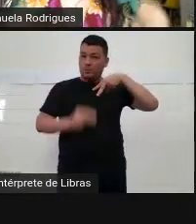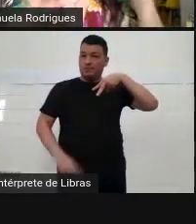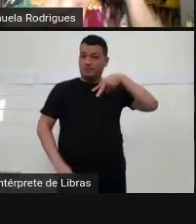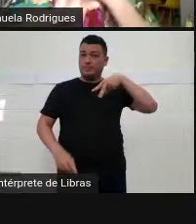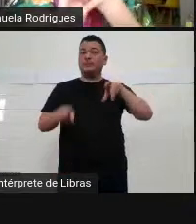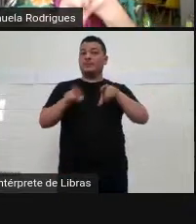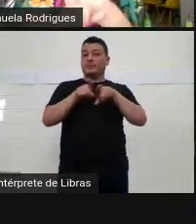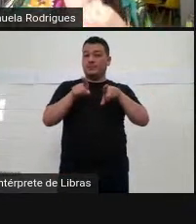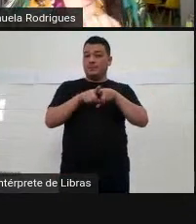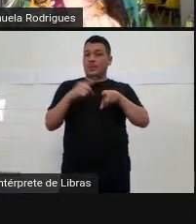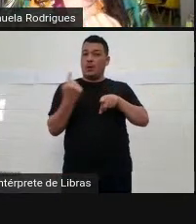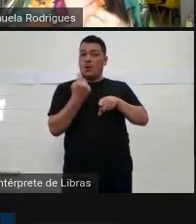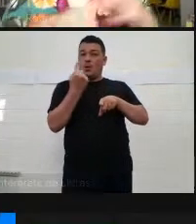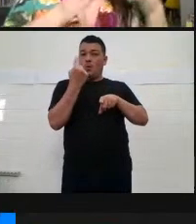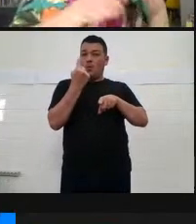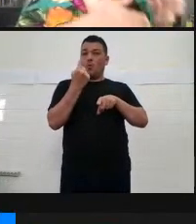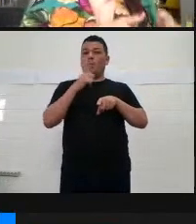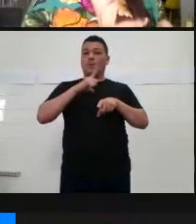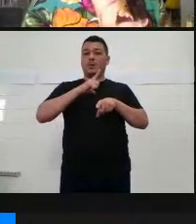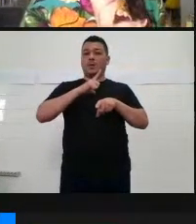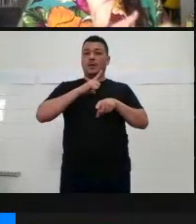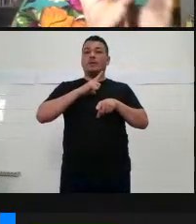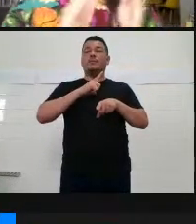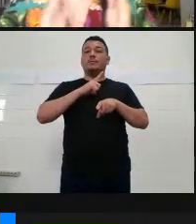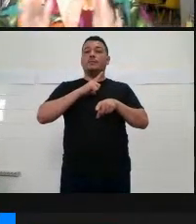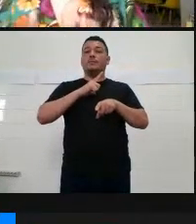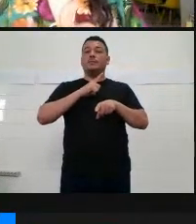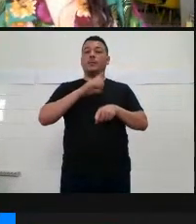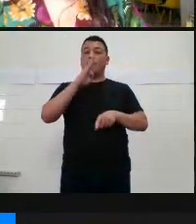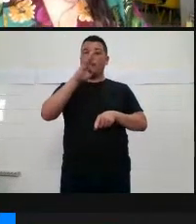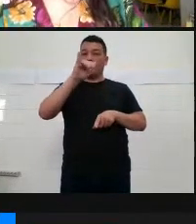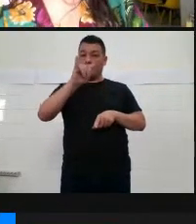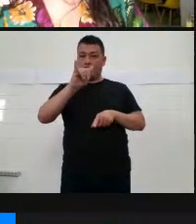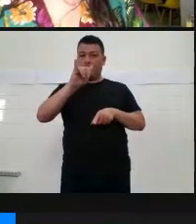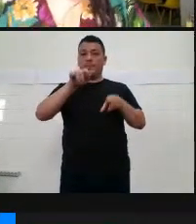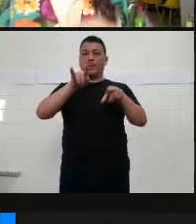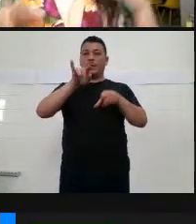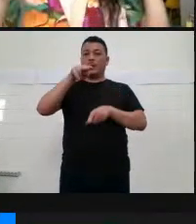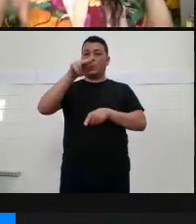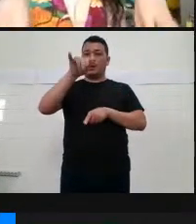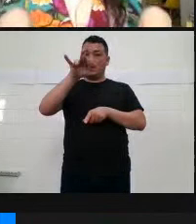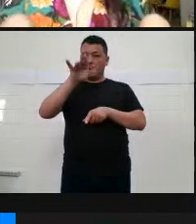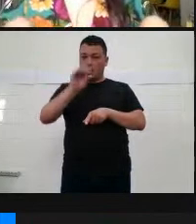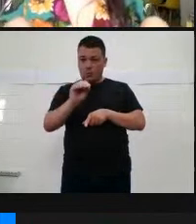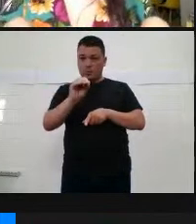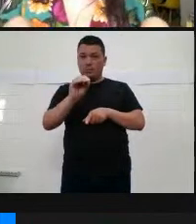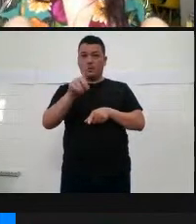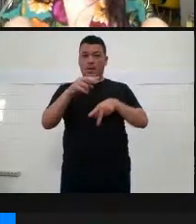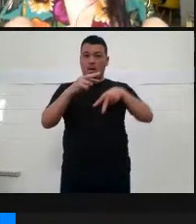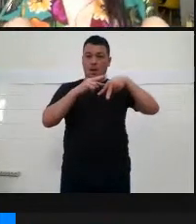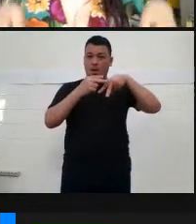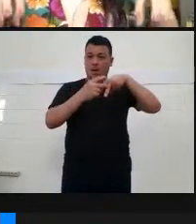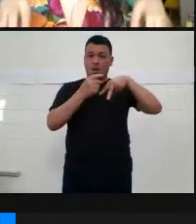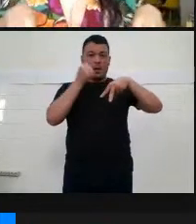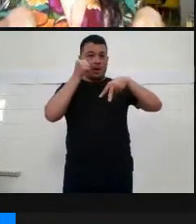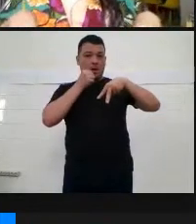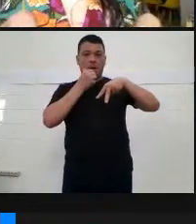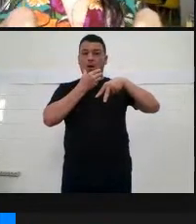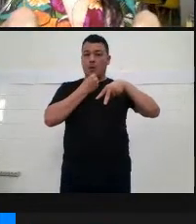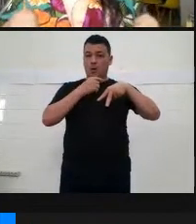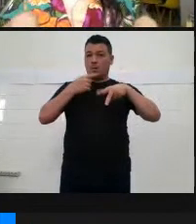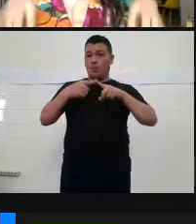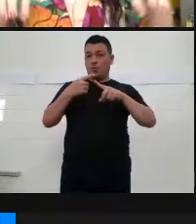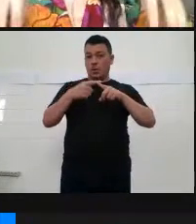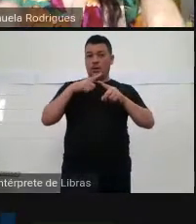ser um corpo binário, então masculino e feminino, sexuado, porque ele vai